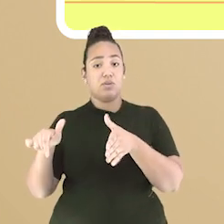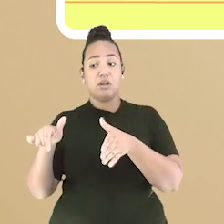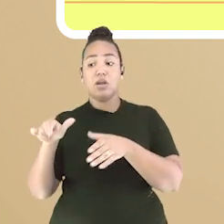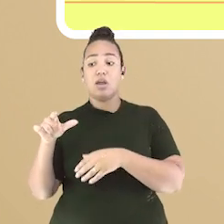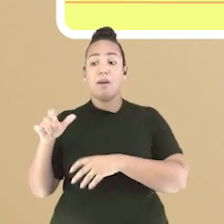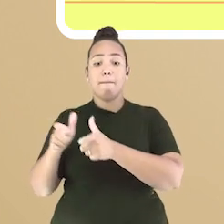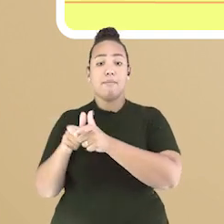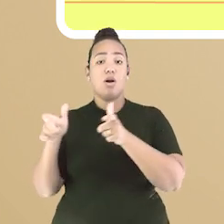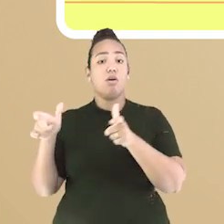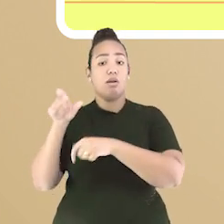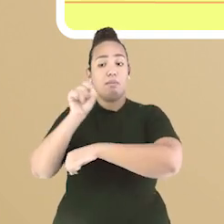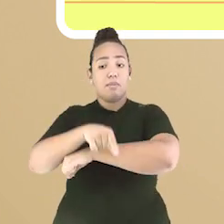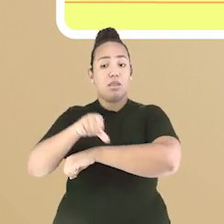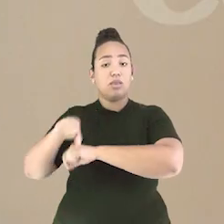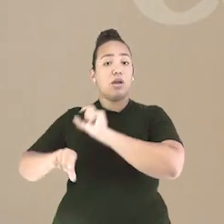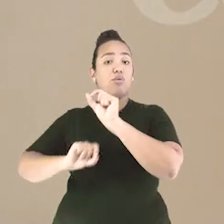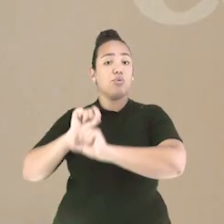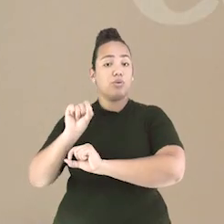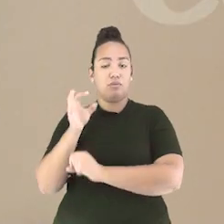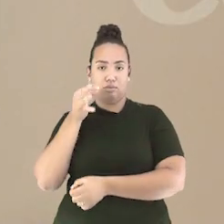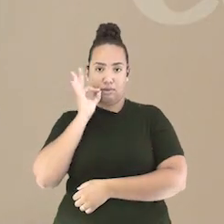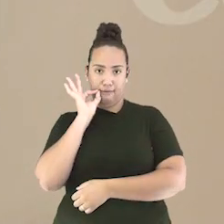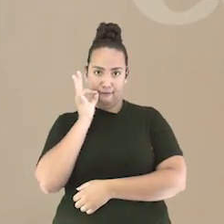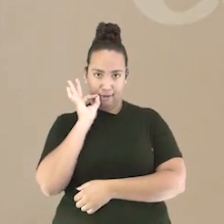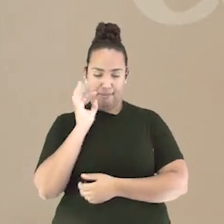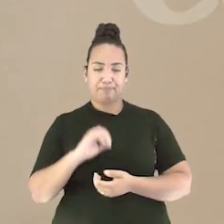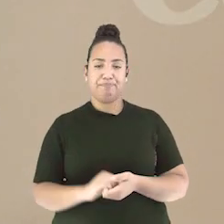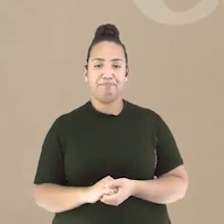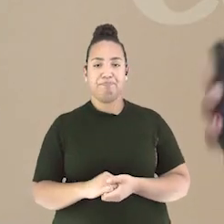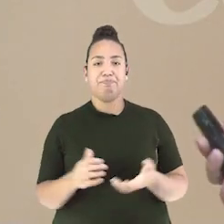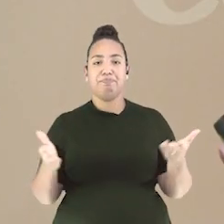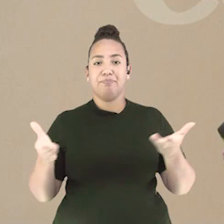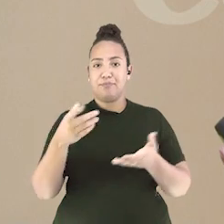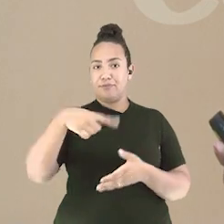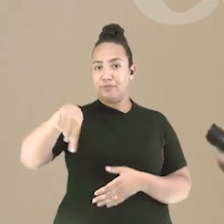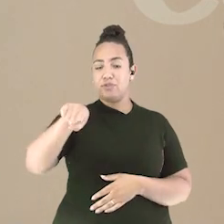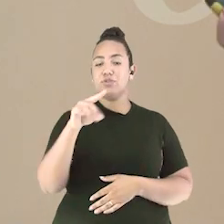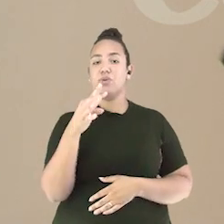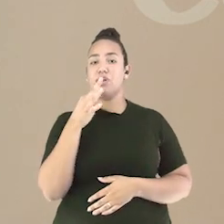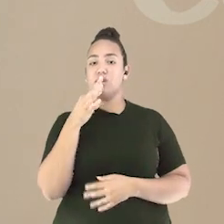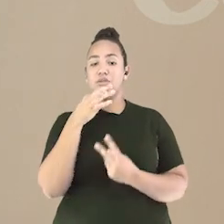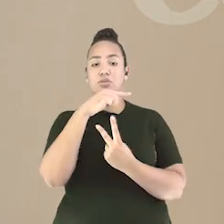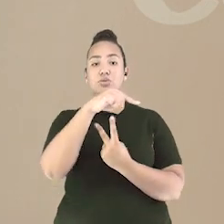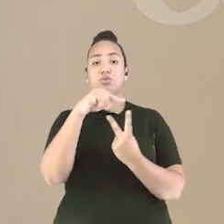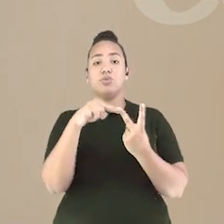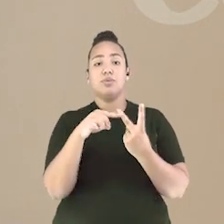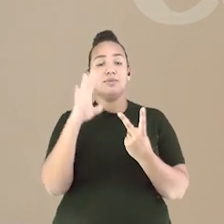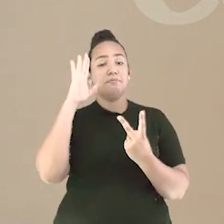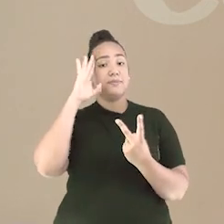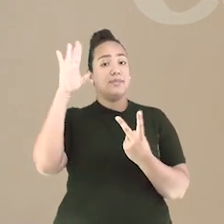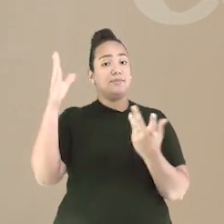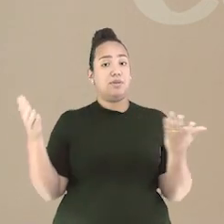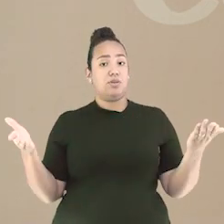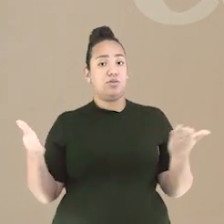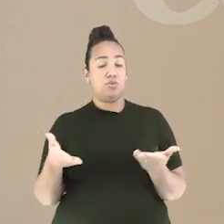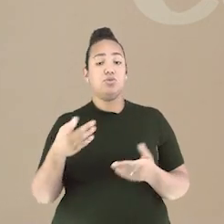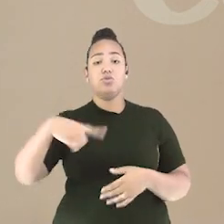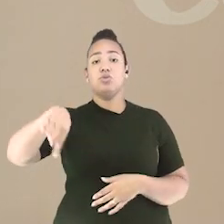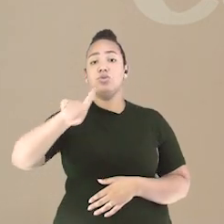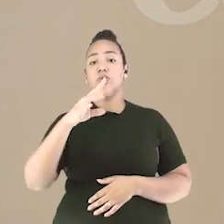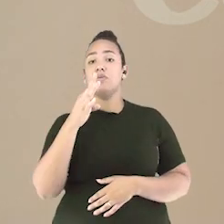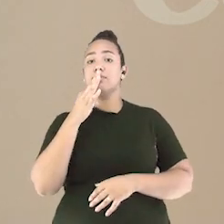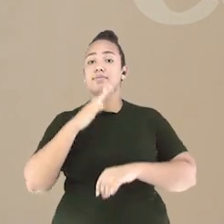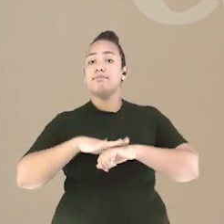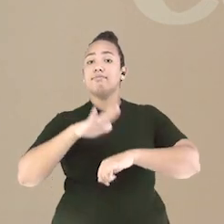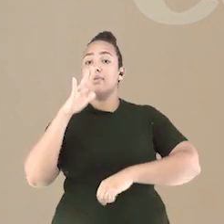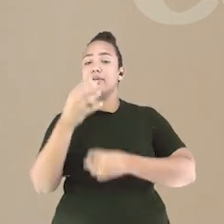na plantação de café. Agora que você já conhece nossos principais personagens de hoje, vamos ver um pouquinho mais do que